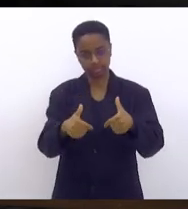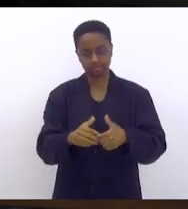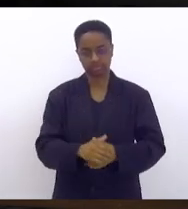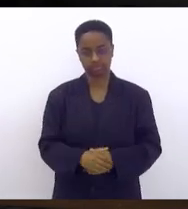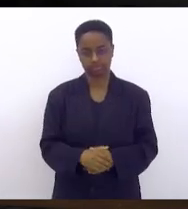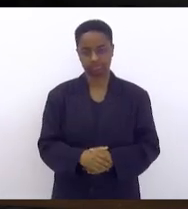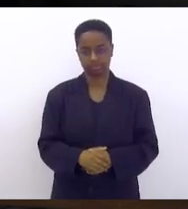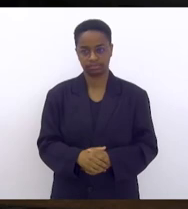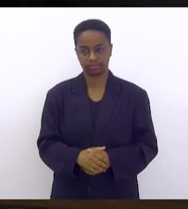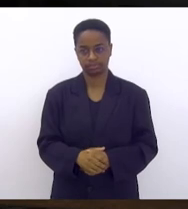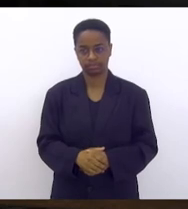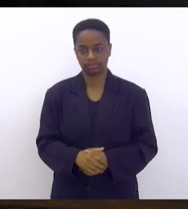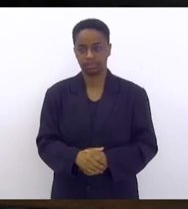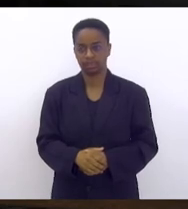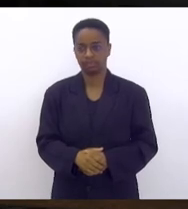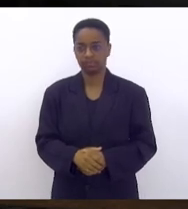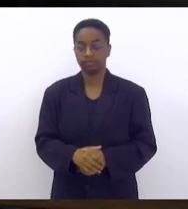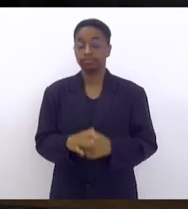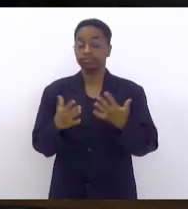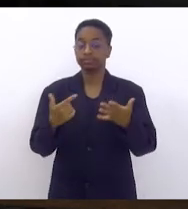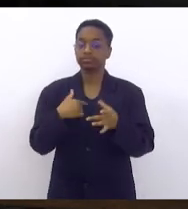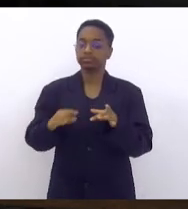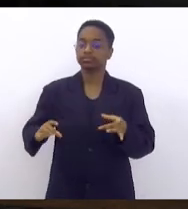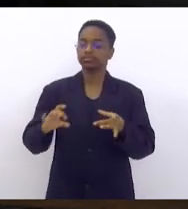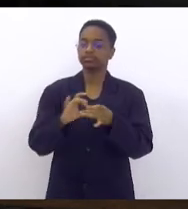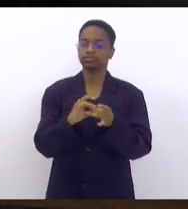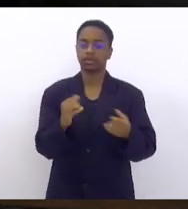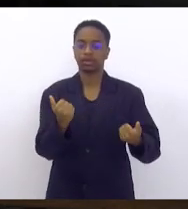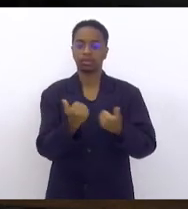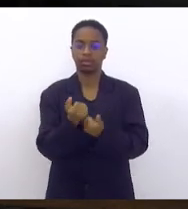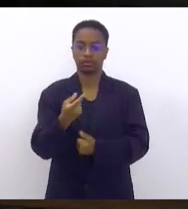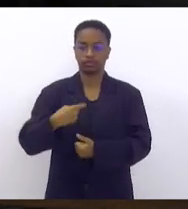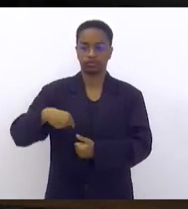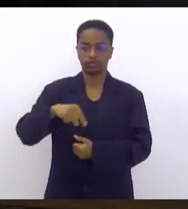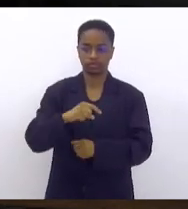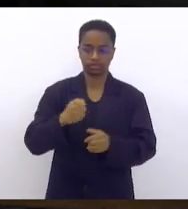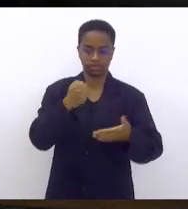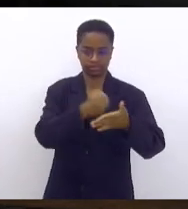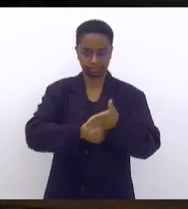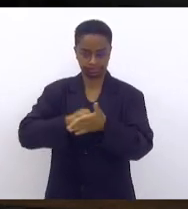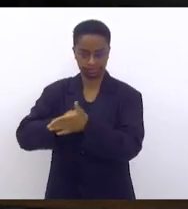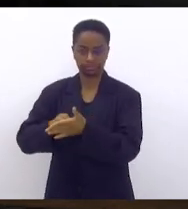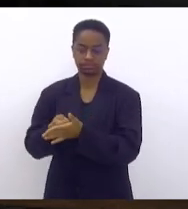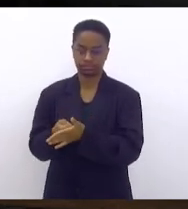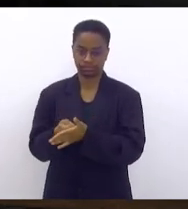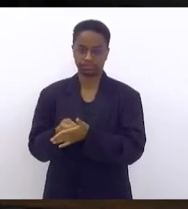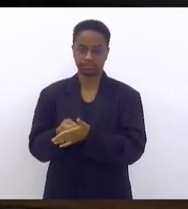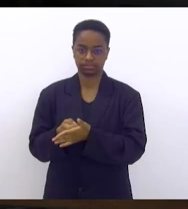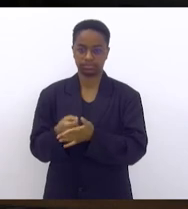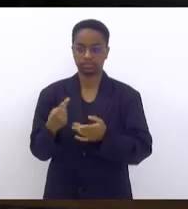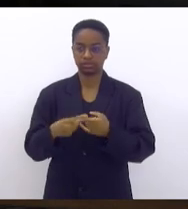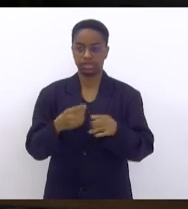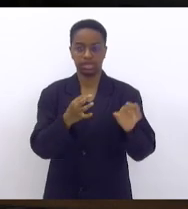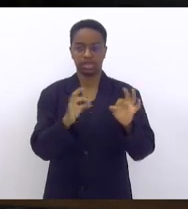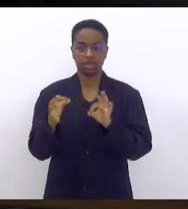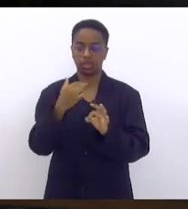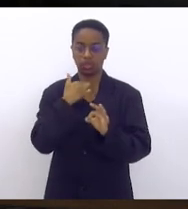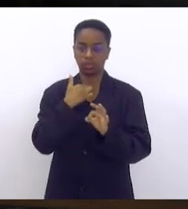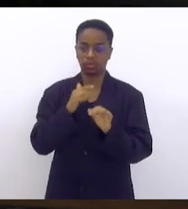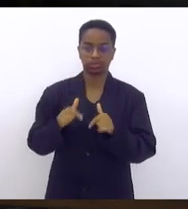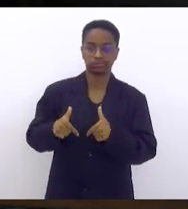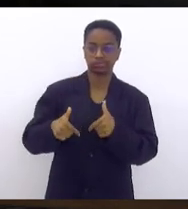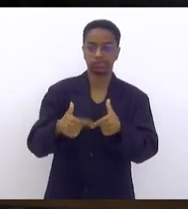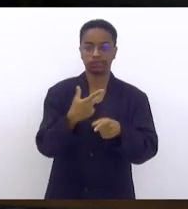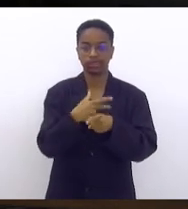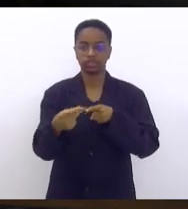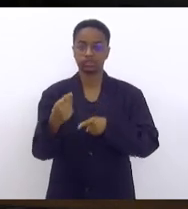Né? Então, assim, estou com vocês aí nessa luta, ajuda, né? Ninguém pode ganhar nada sozinho, a